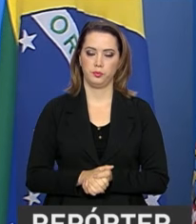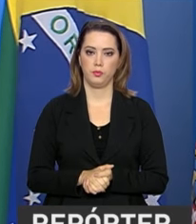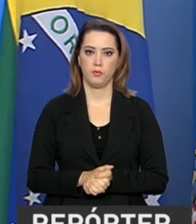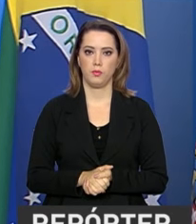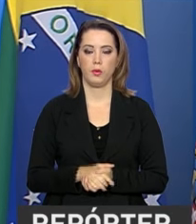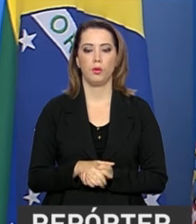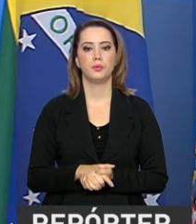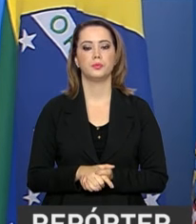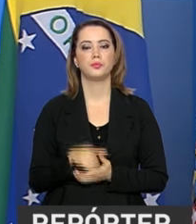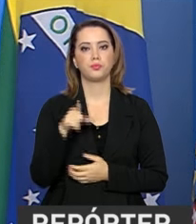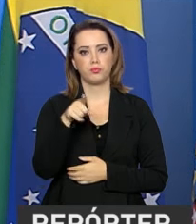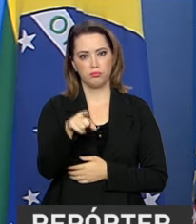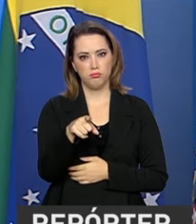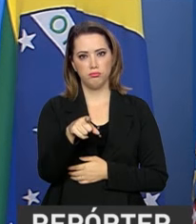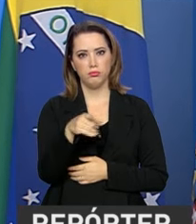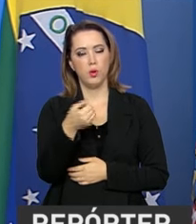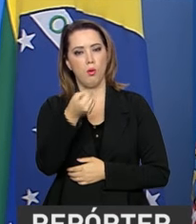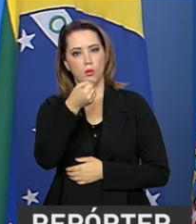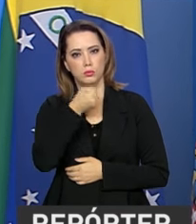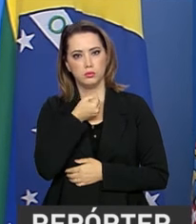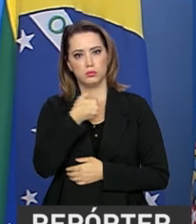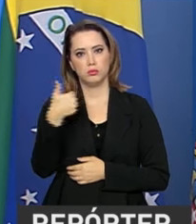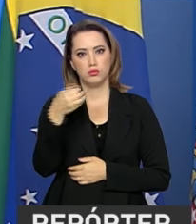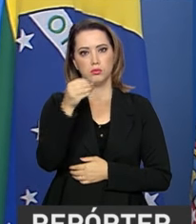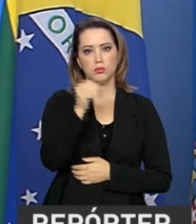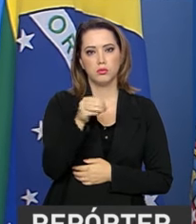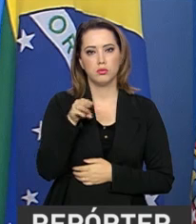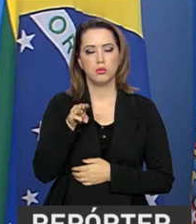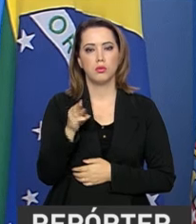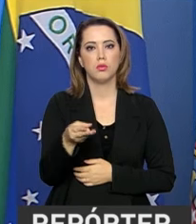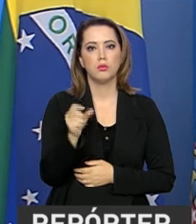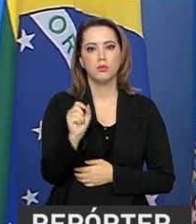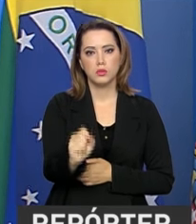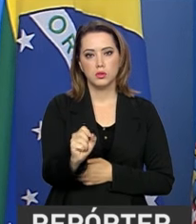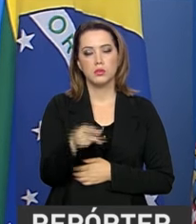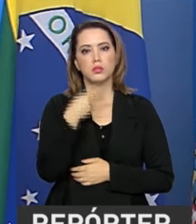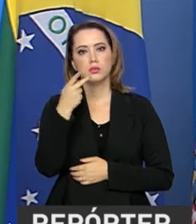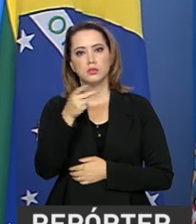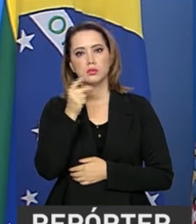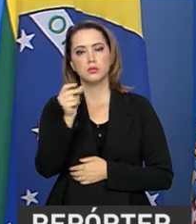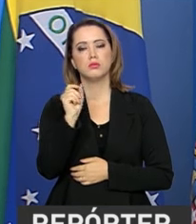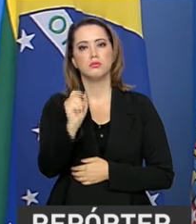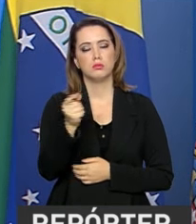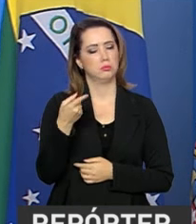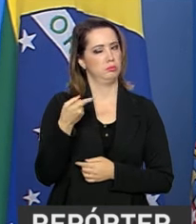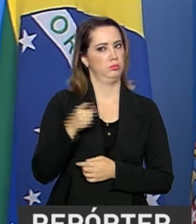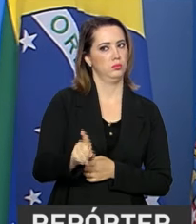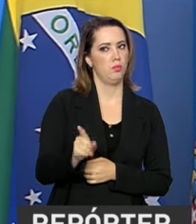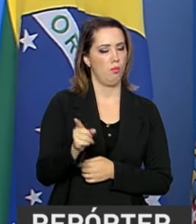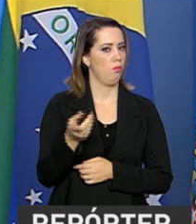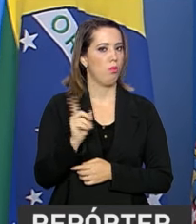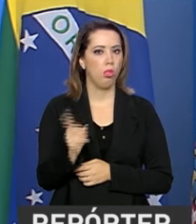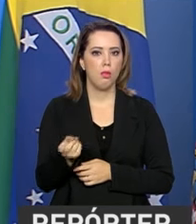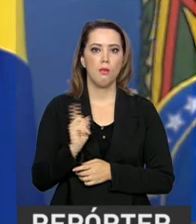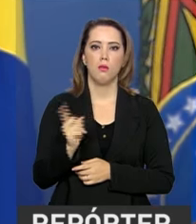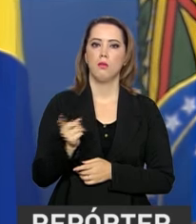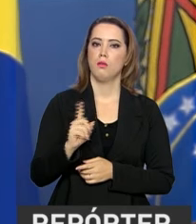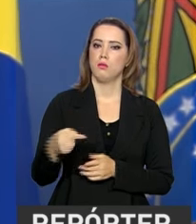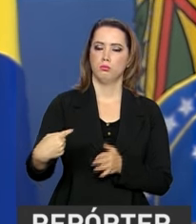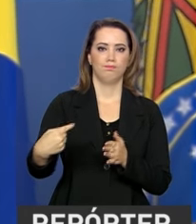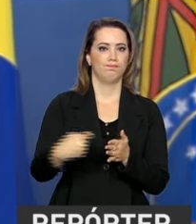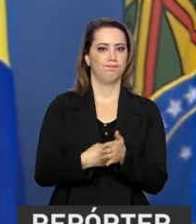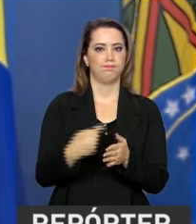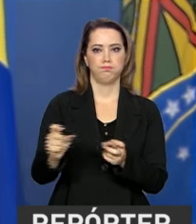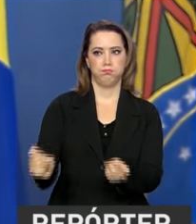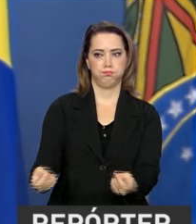Em pronunciamento de pouco menos de 10 minutos, Michel Temer rebateu as acusações de um investigado na Operação Lava Jato, que declarou